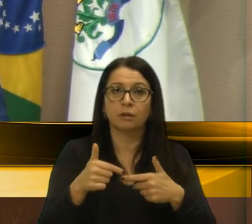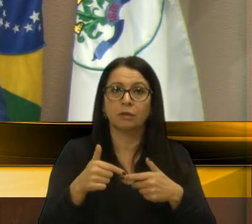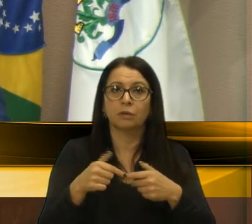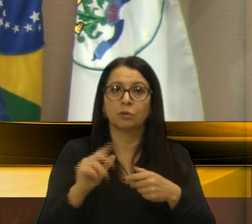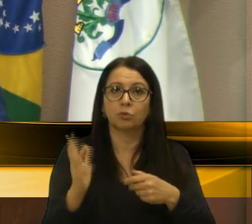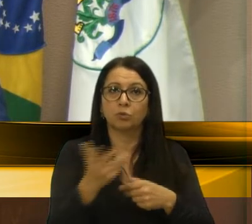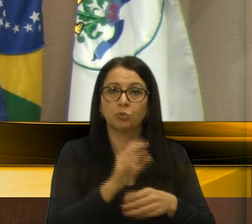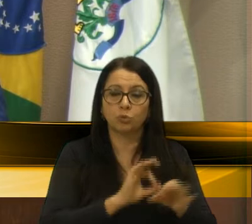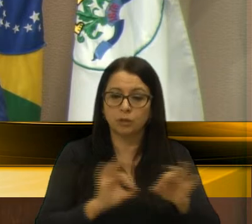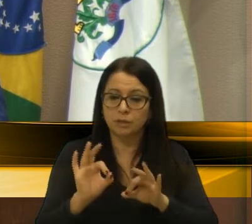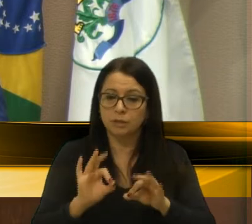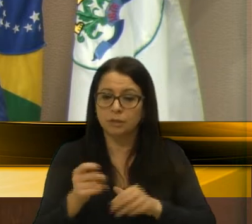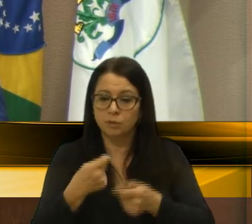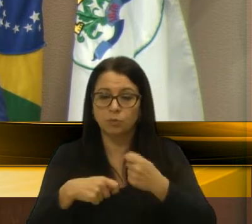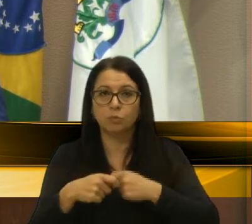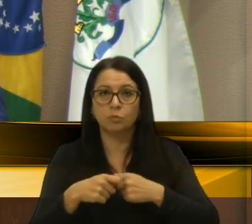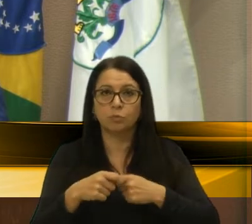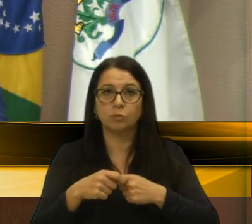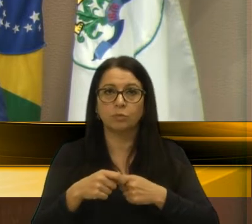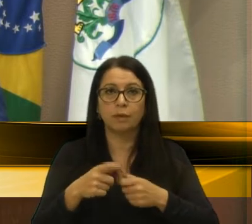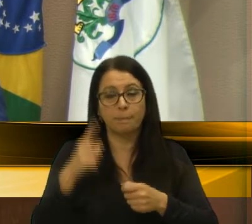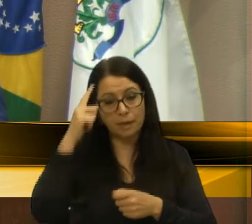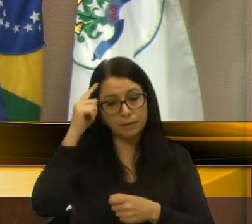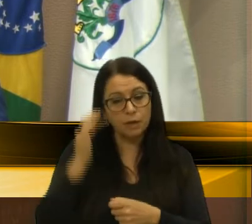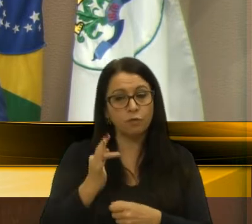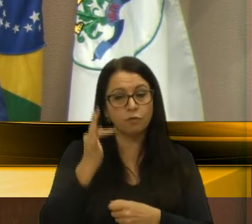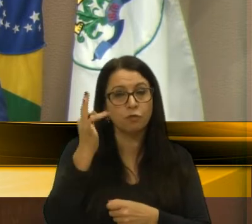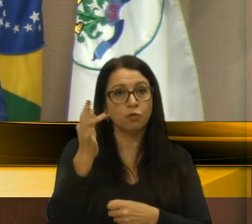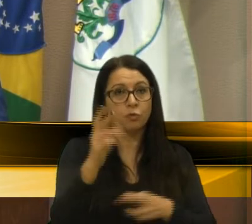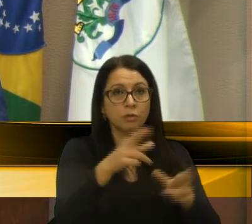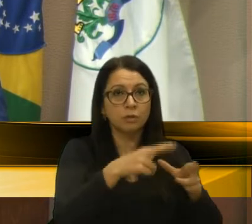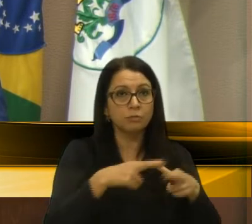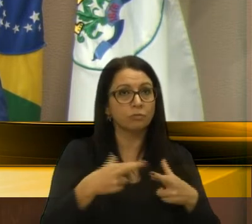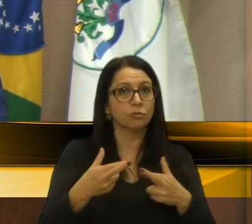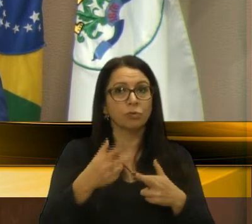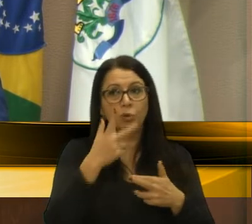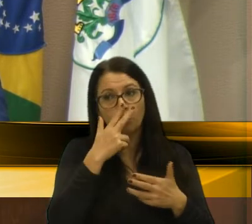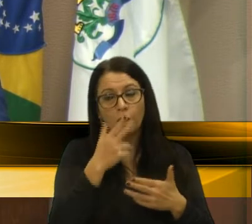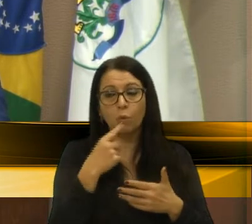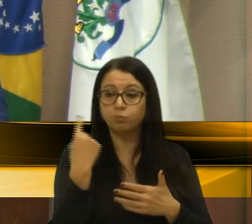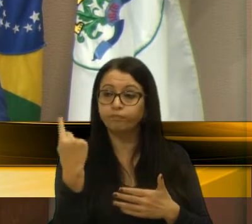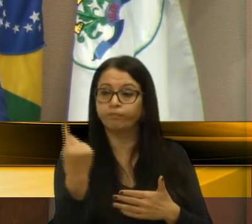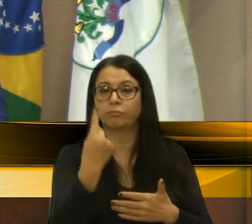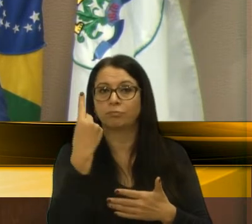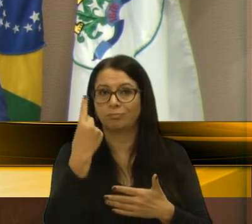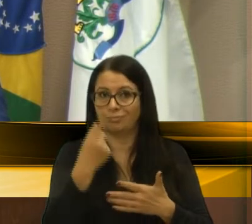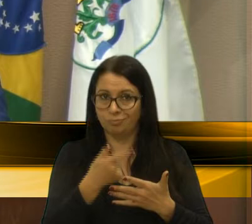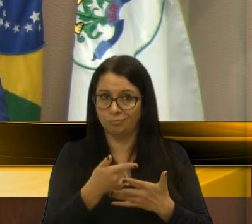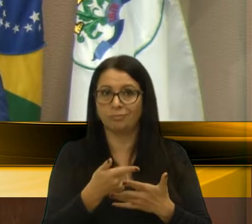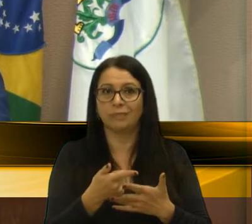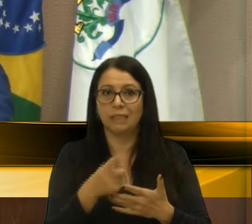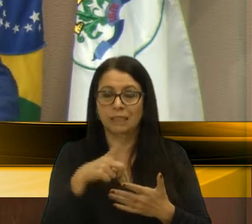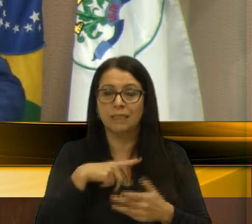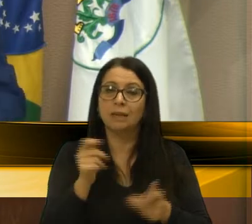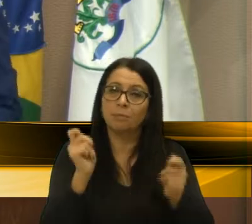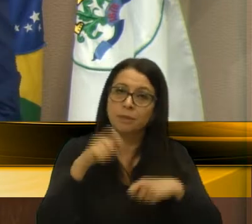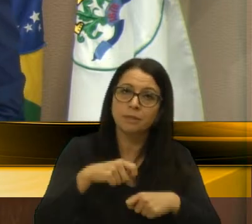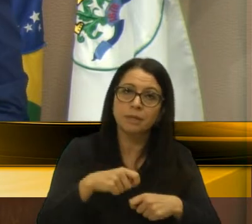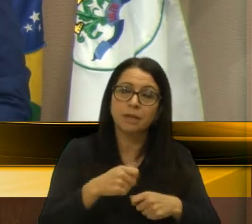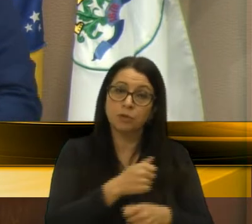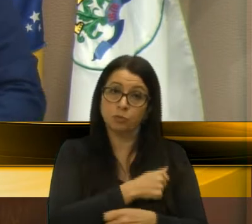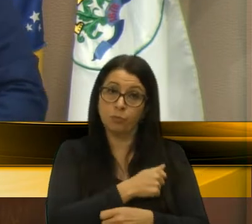governança metropolitana e pensar no futuro da região como algo único, e ter a capacidade e a